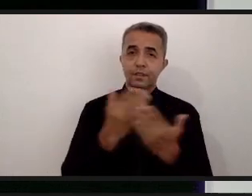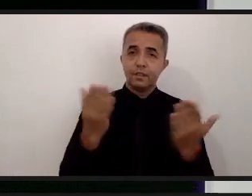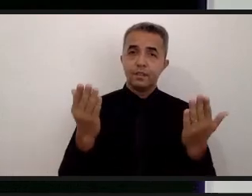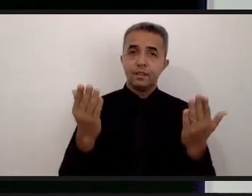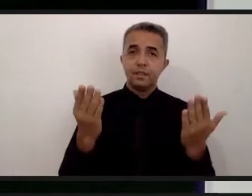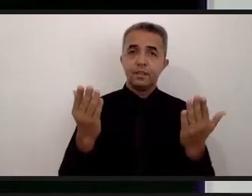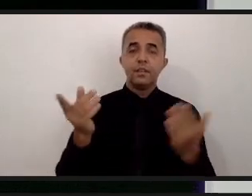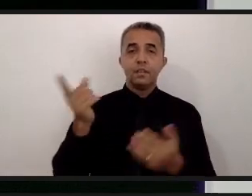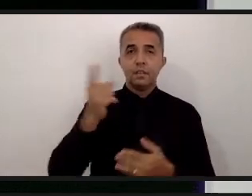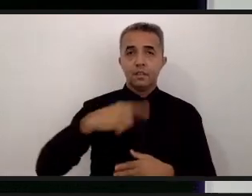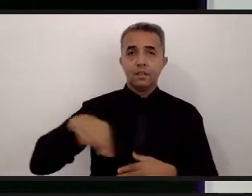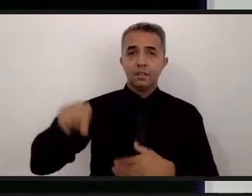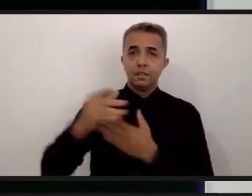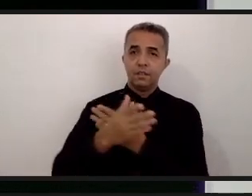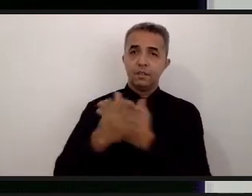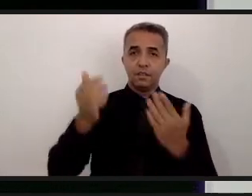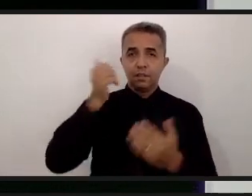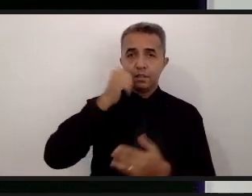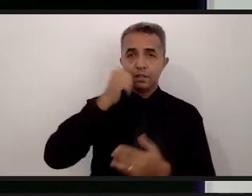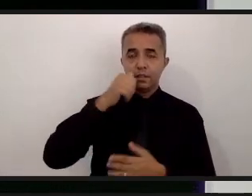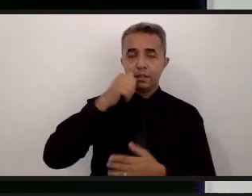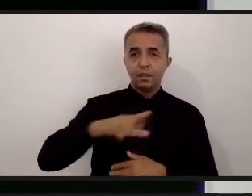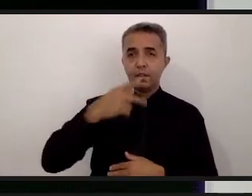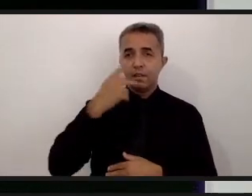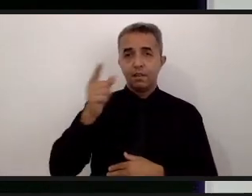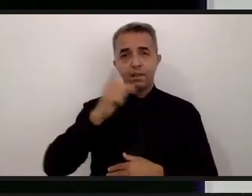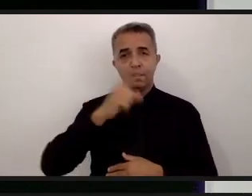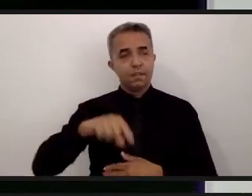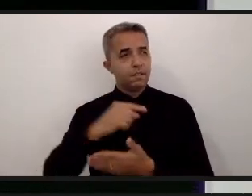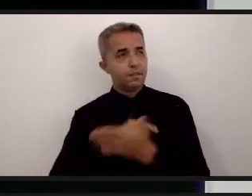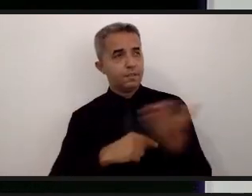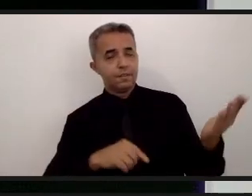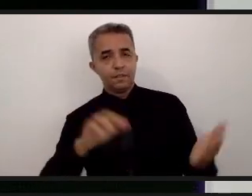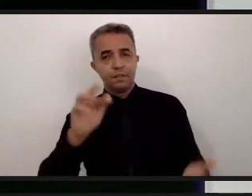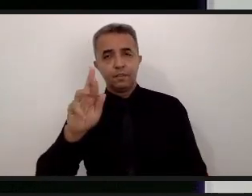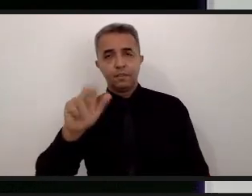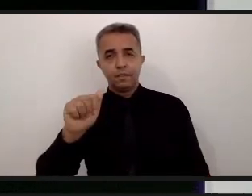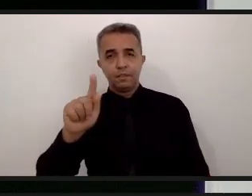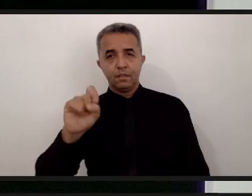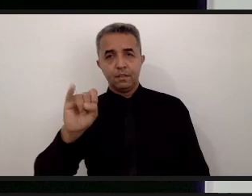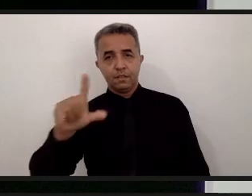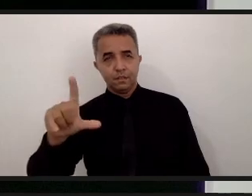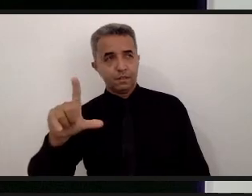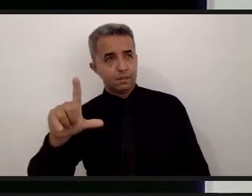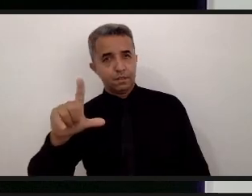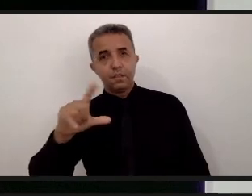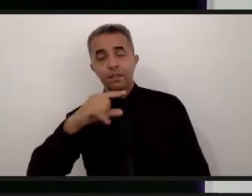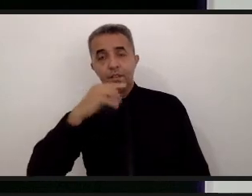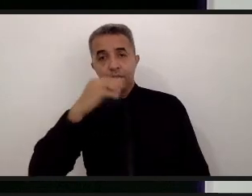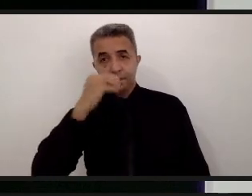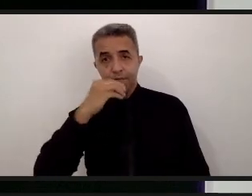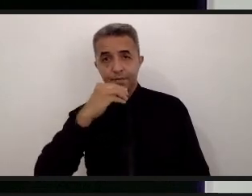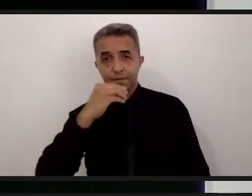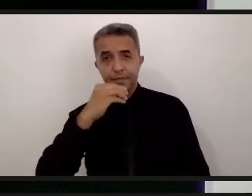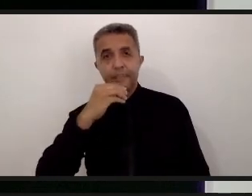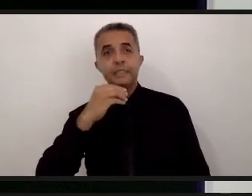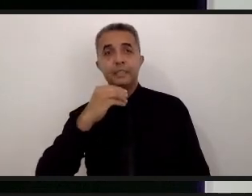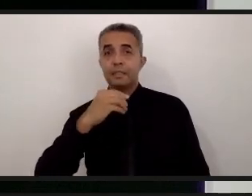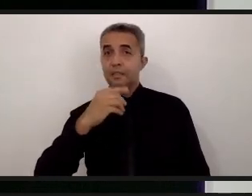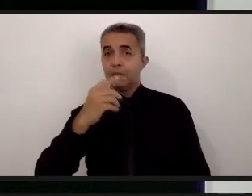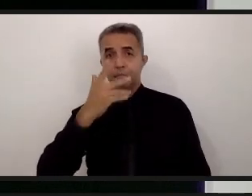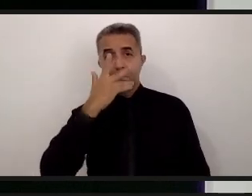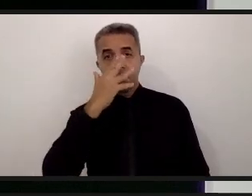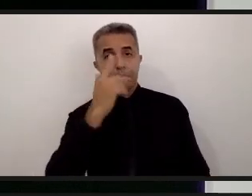nos dirigem a nós, mulheres, dizendo que nós somos frágeis, isso parece até uma afronta, né? Mas, na